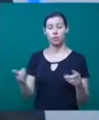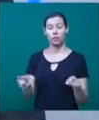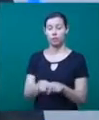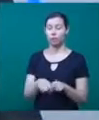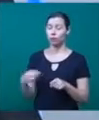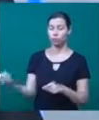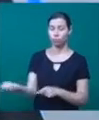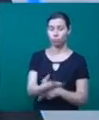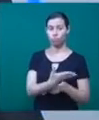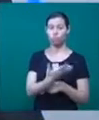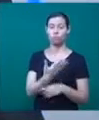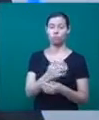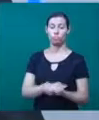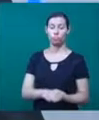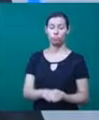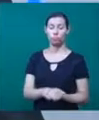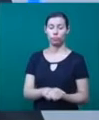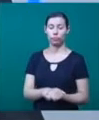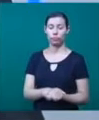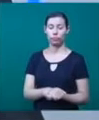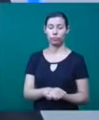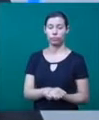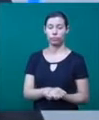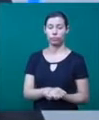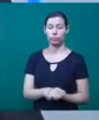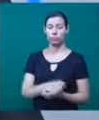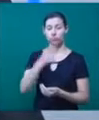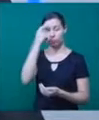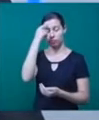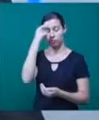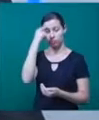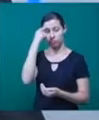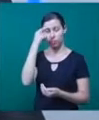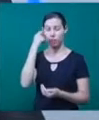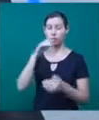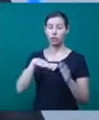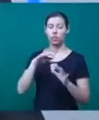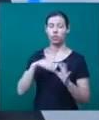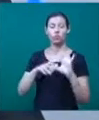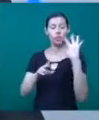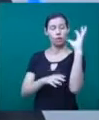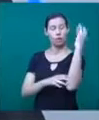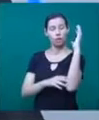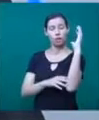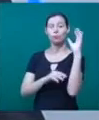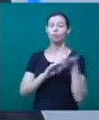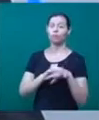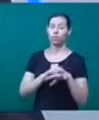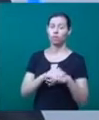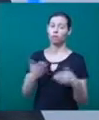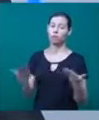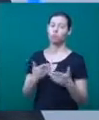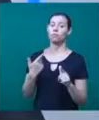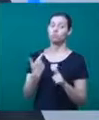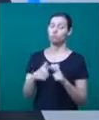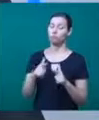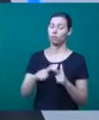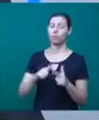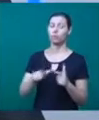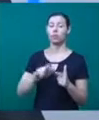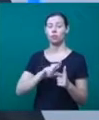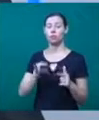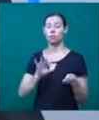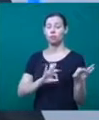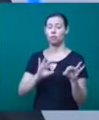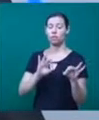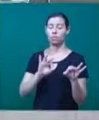modernas do que diz respeito à patologia vegetal, que onde nós temos maiores problemas na produção de alimentos